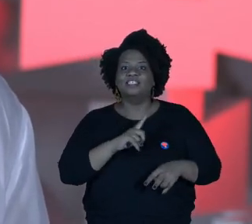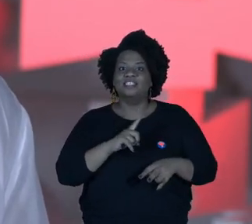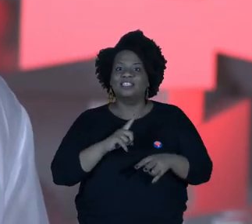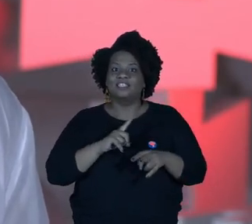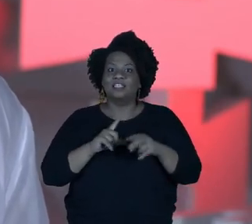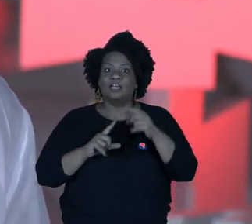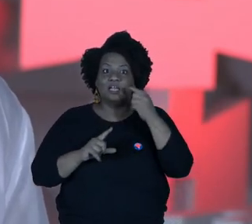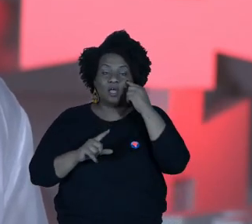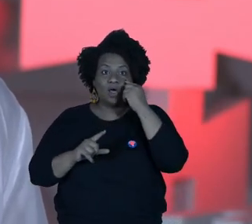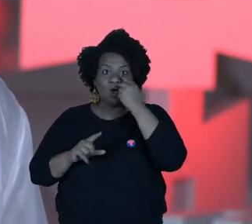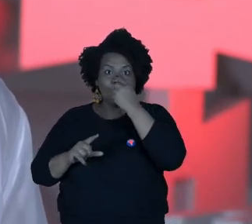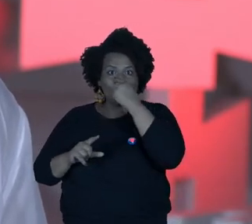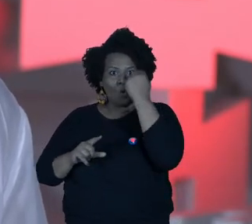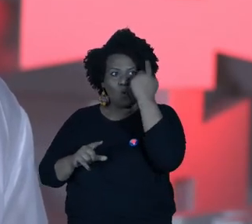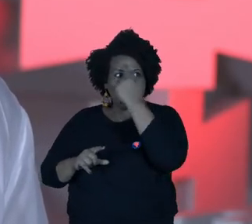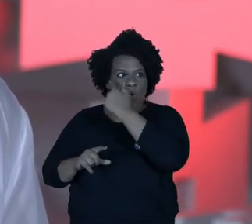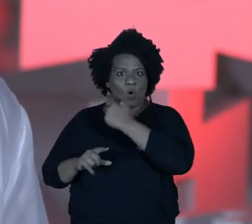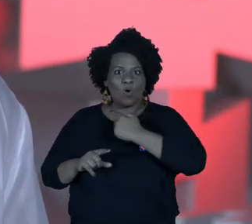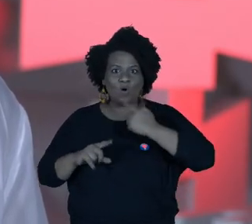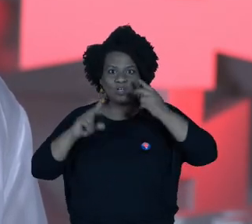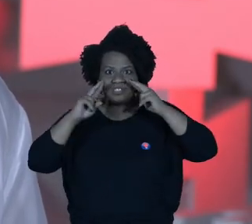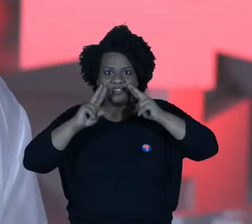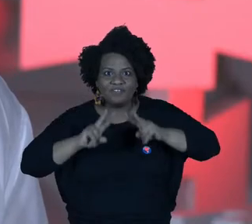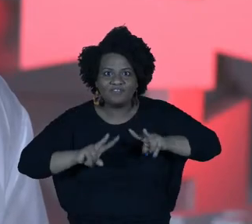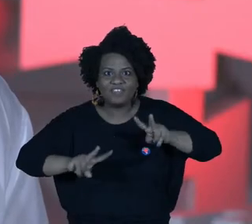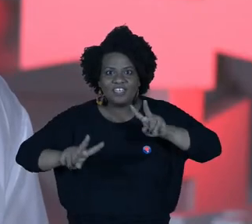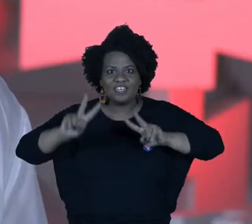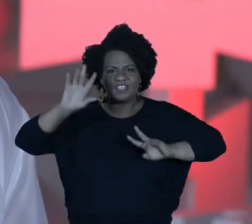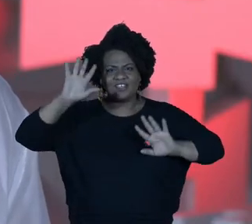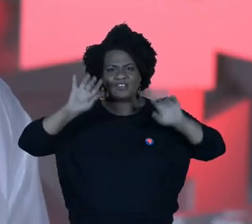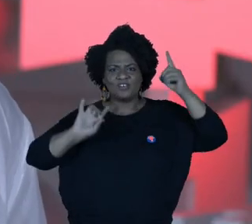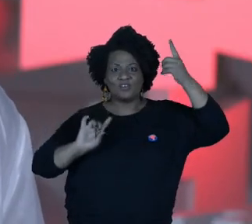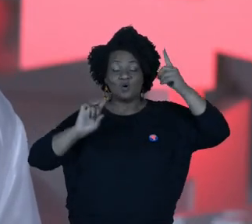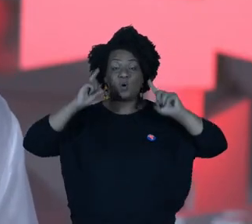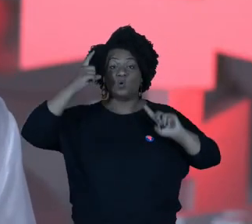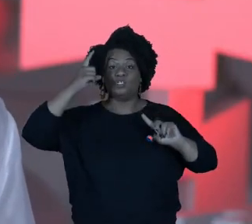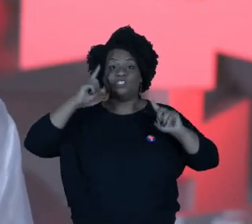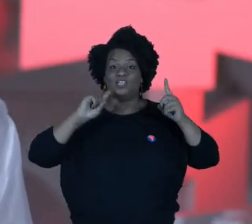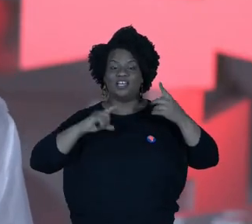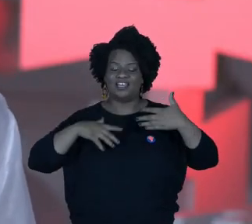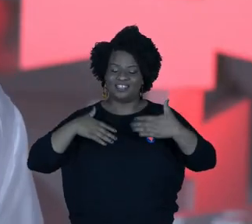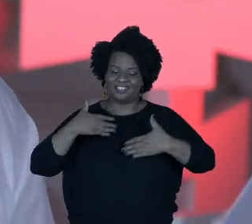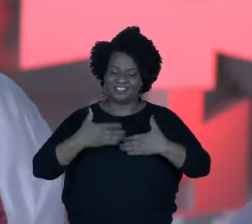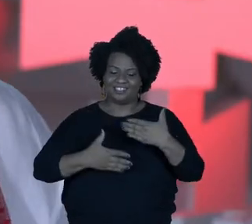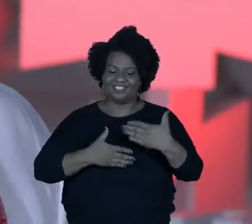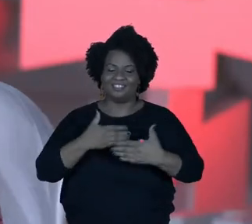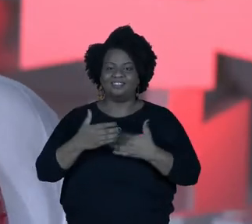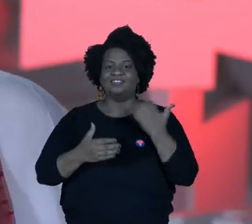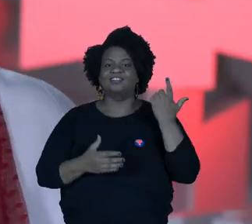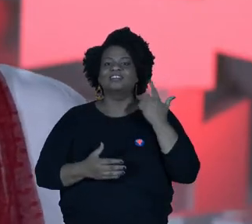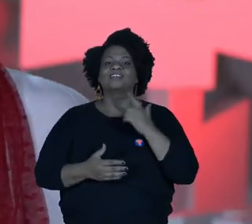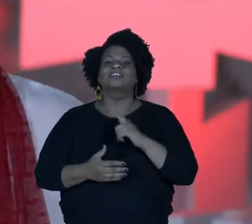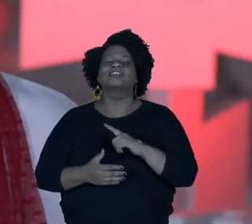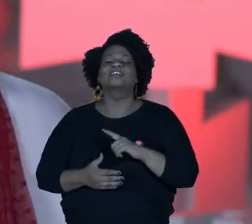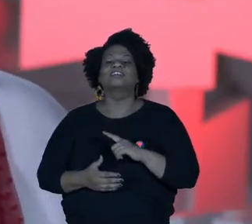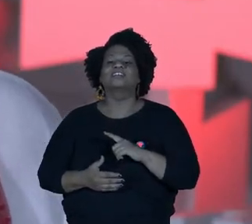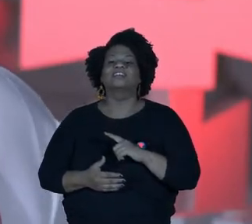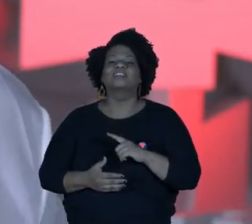rostos que torna visíveis, os gestos que a fazem nascer. Então,